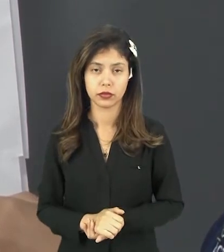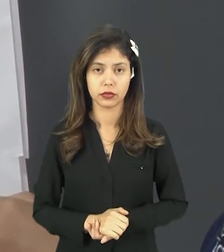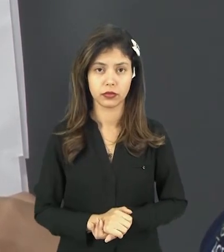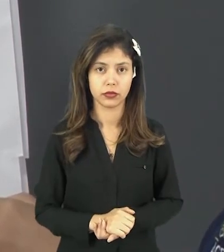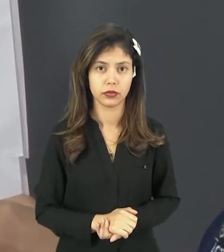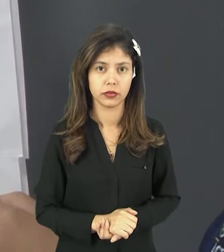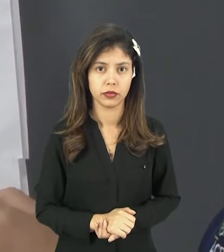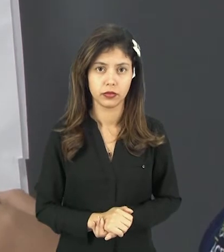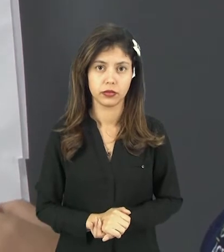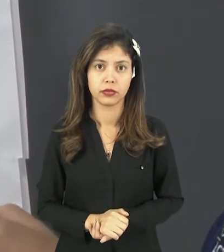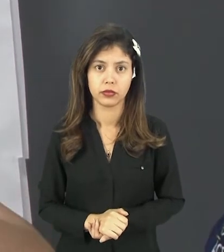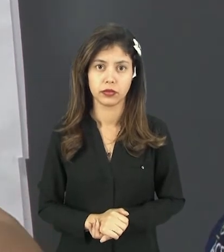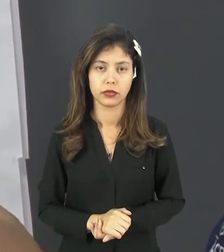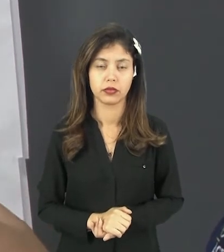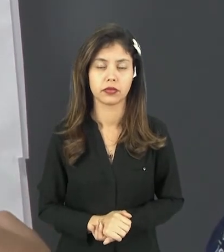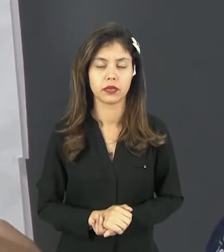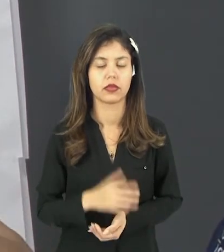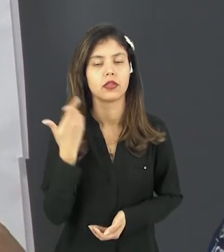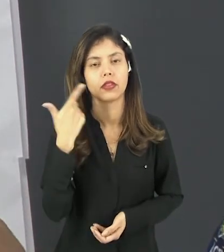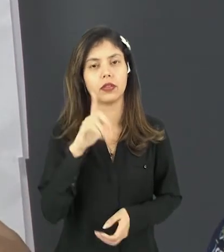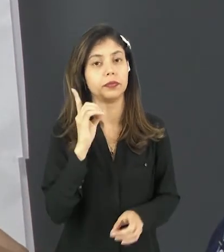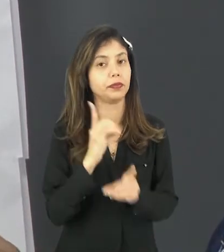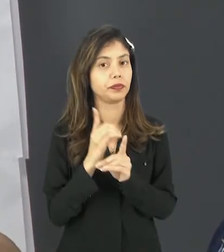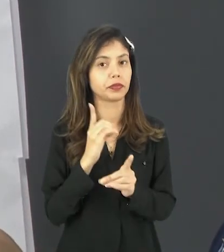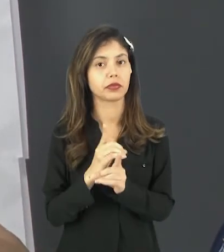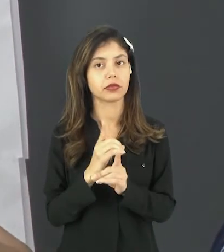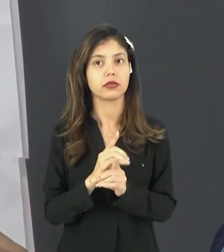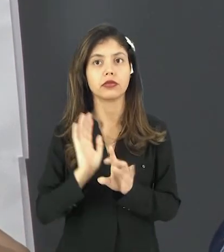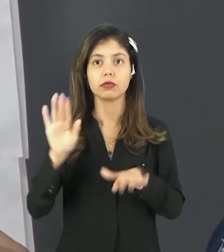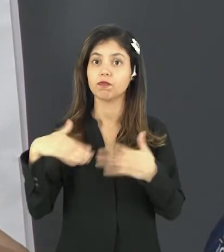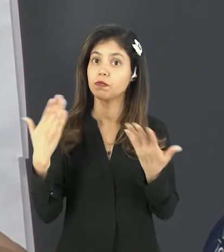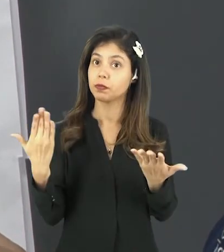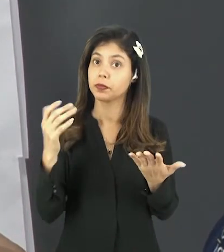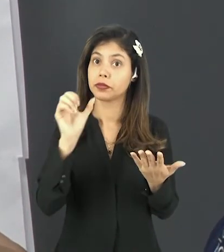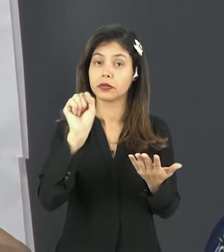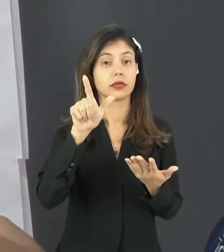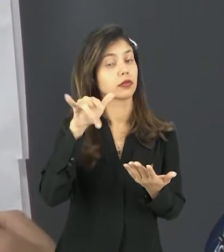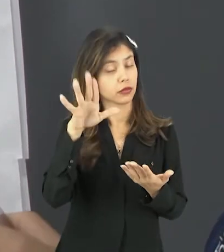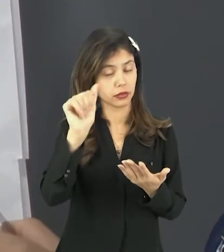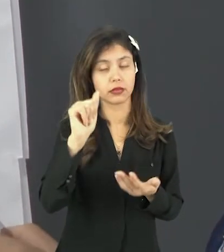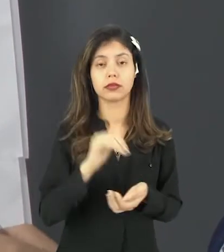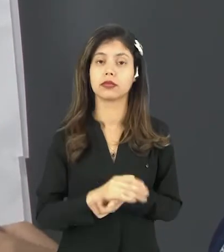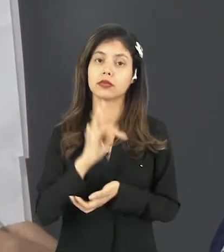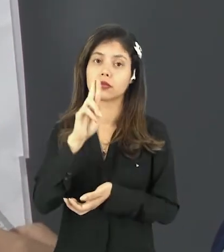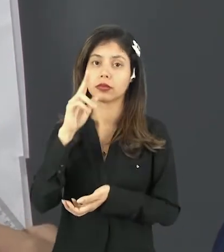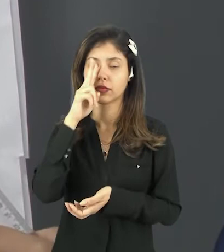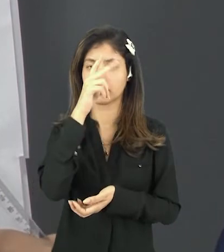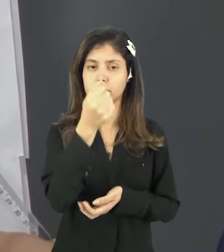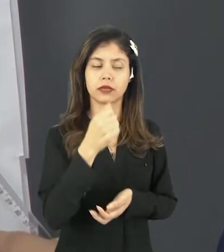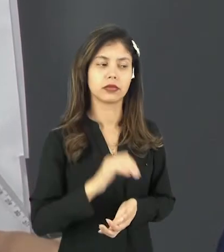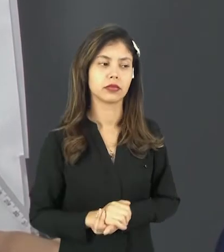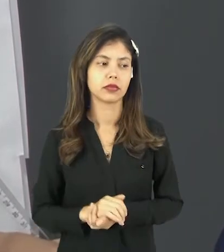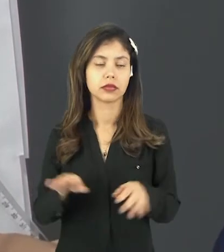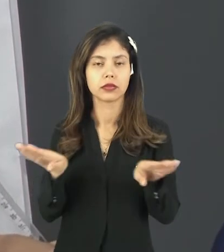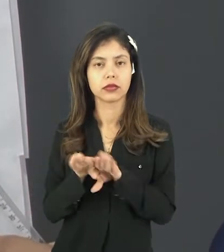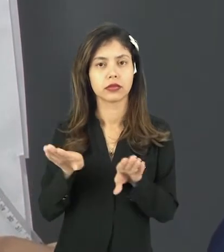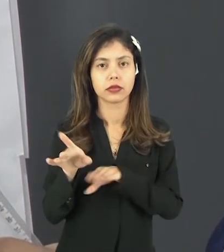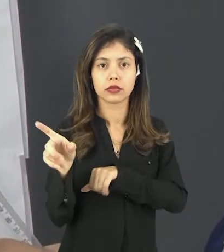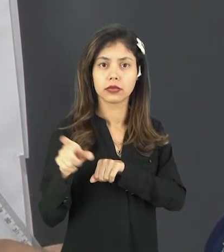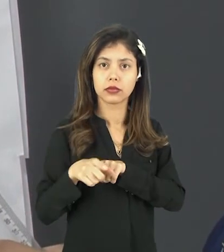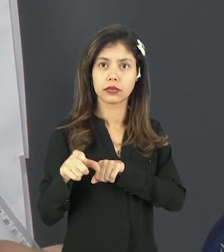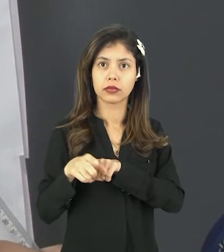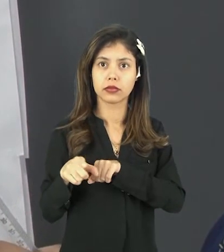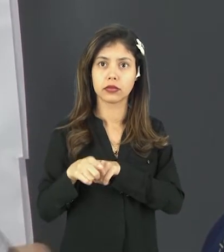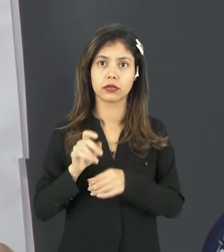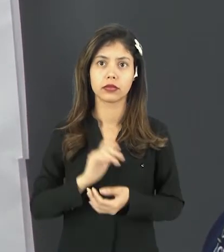buracó, tá? Aí eu consigo identificar a sílaba tônica, ok? E ele é um substantivo,